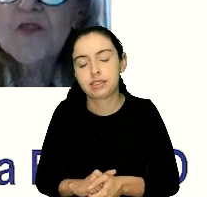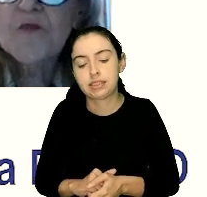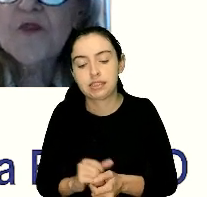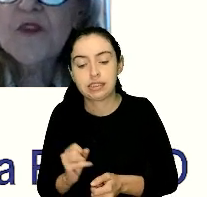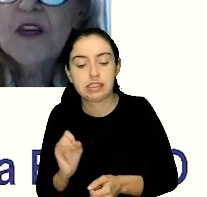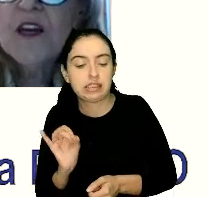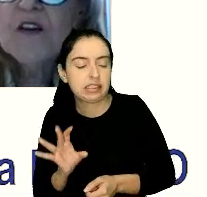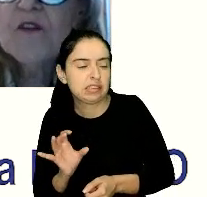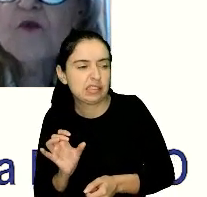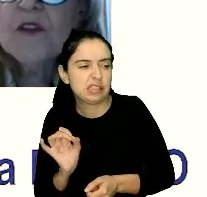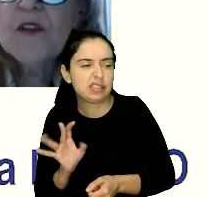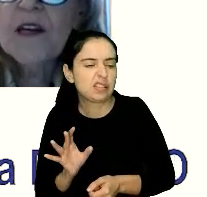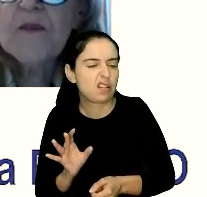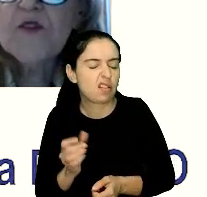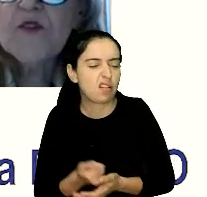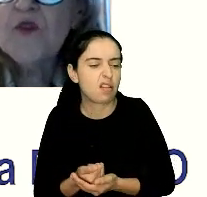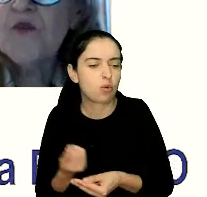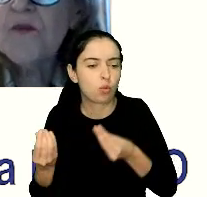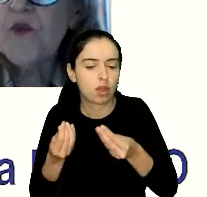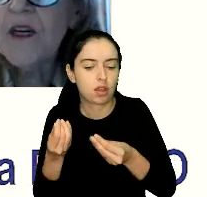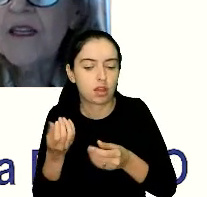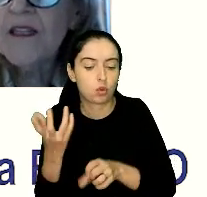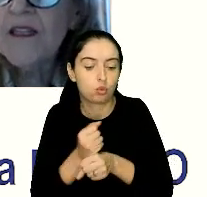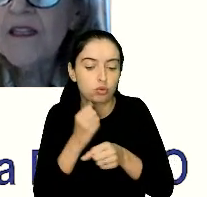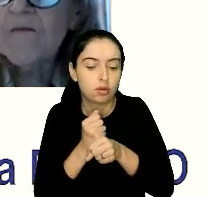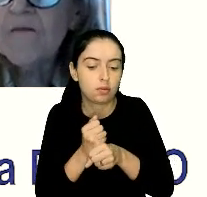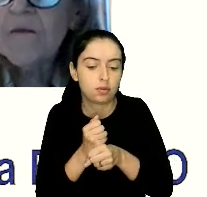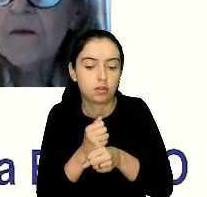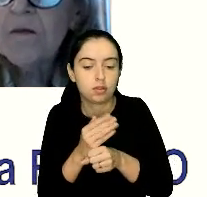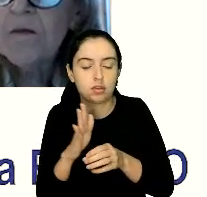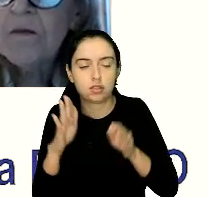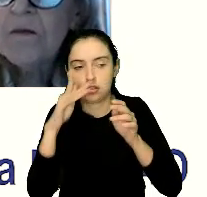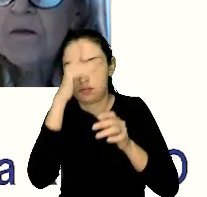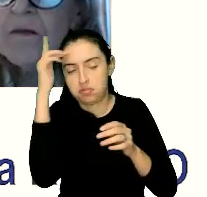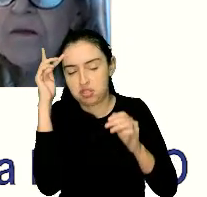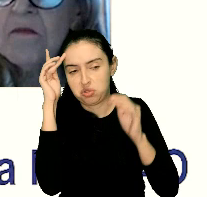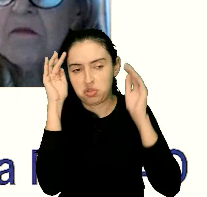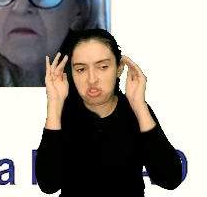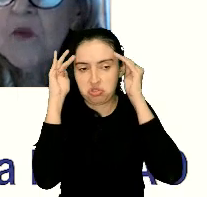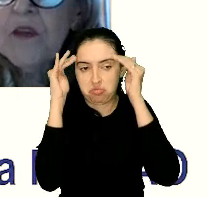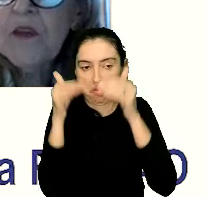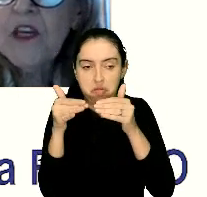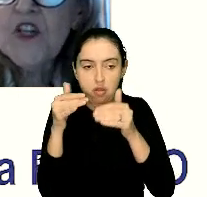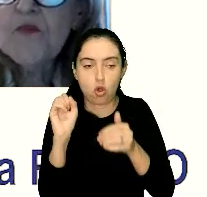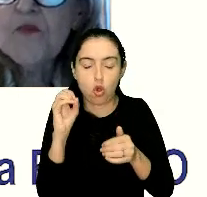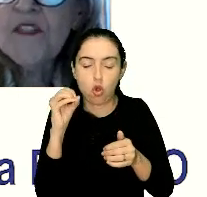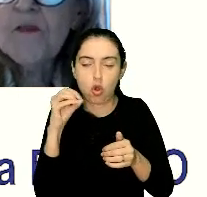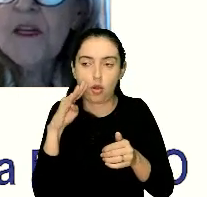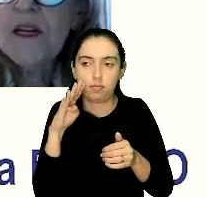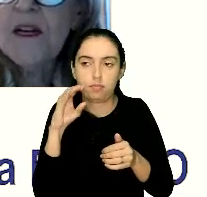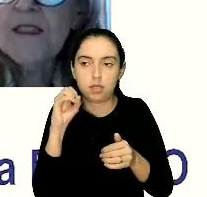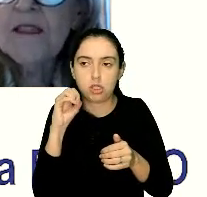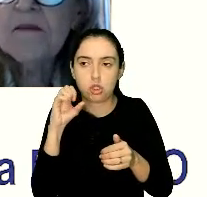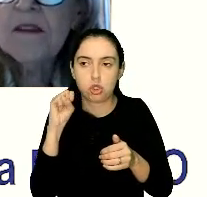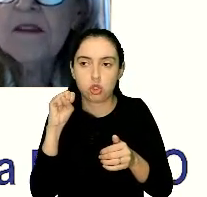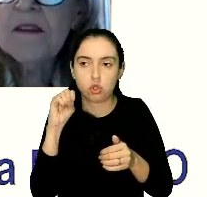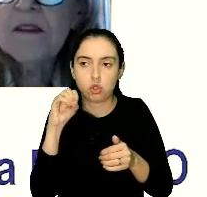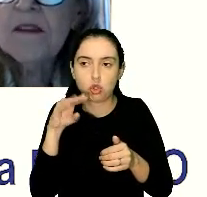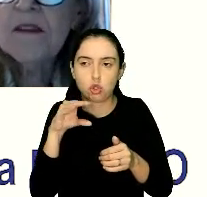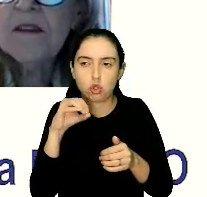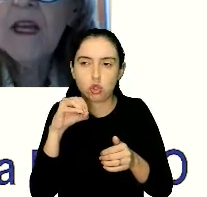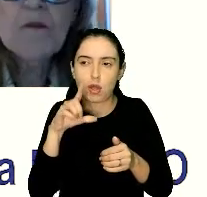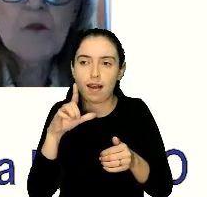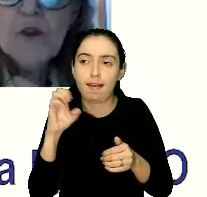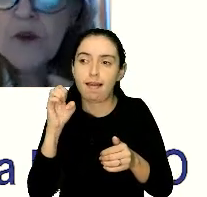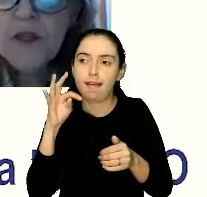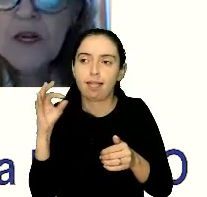dos algoritmos vão tornar as pessoas obsoletas? O que a gente pode esperar, né?